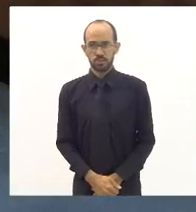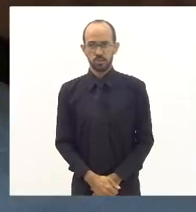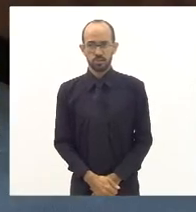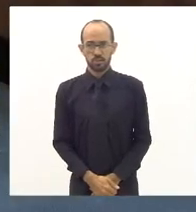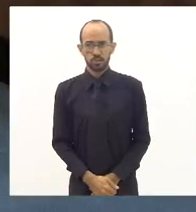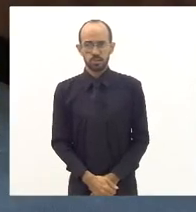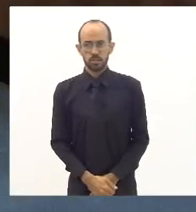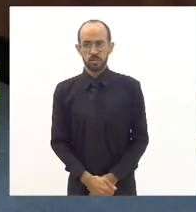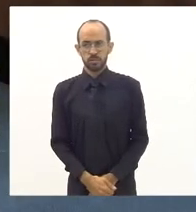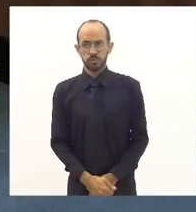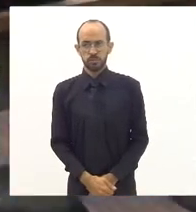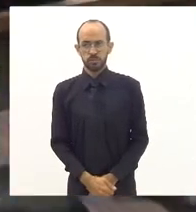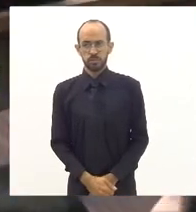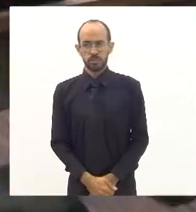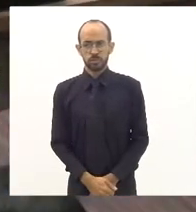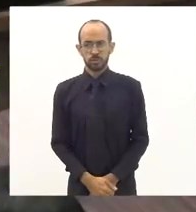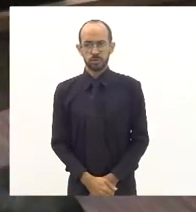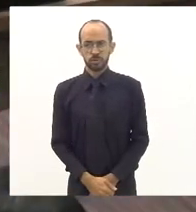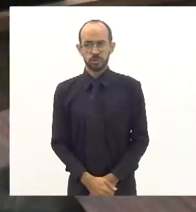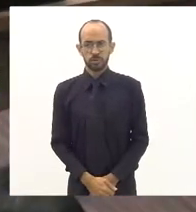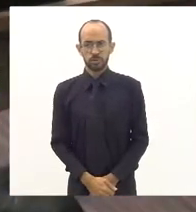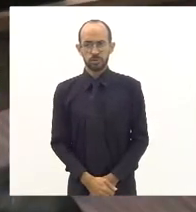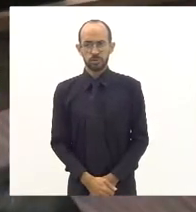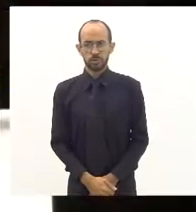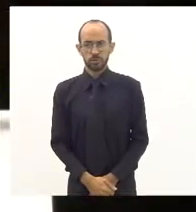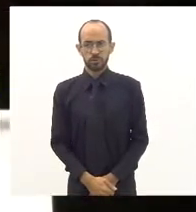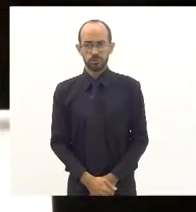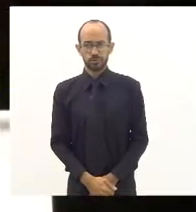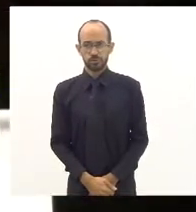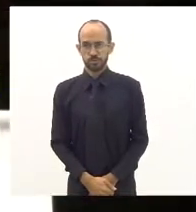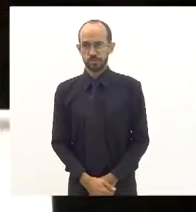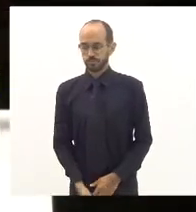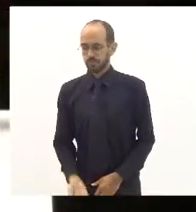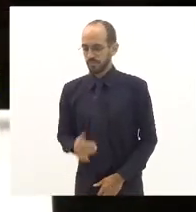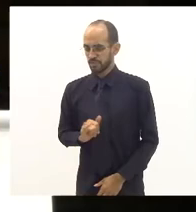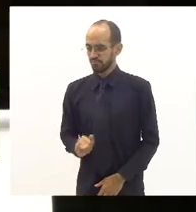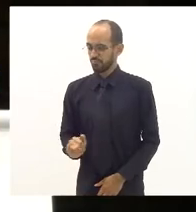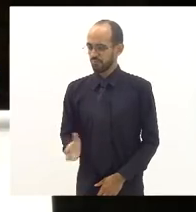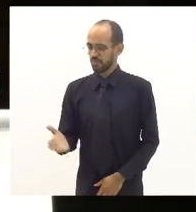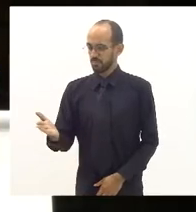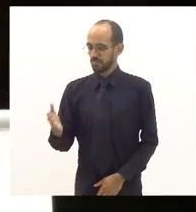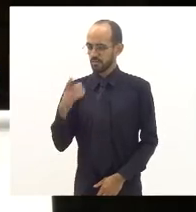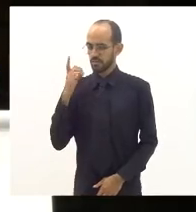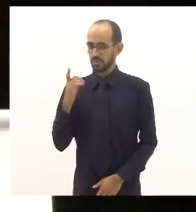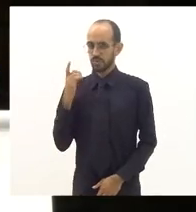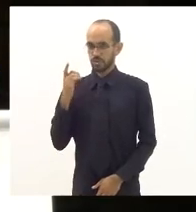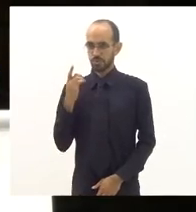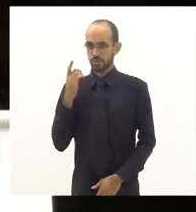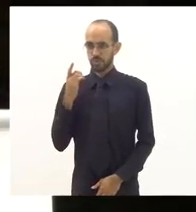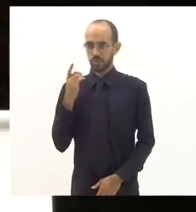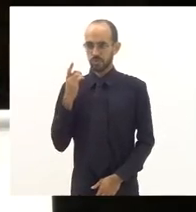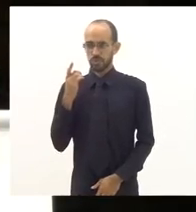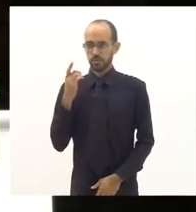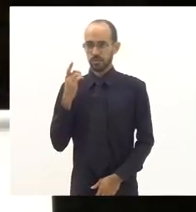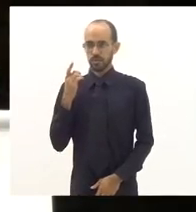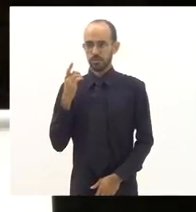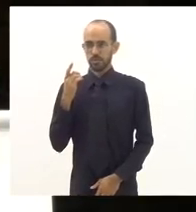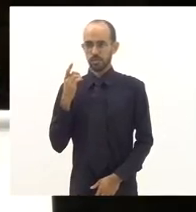E deixar um recado para o senhor deputado, que veja com carinho, igual ele